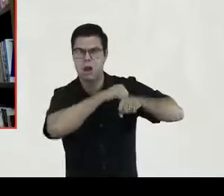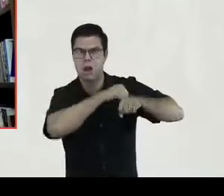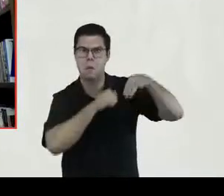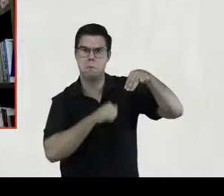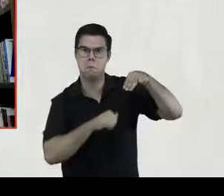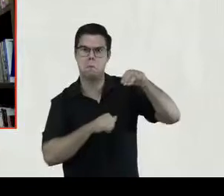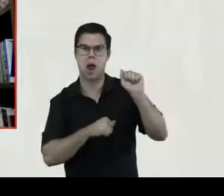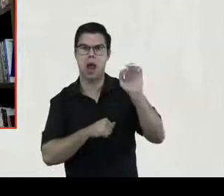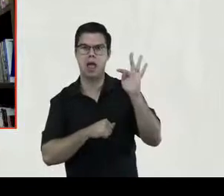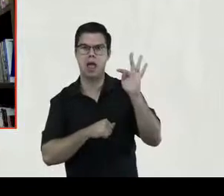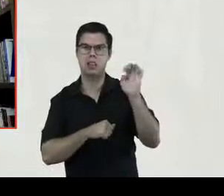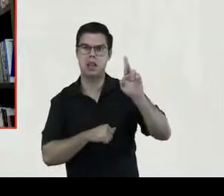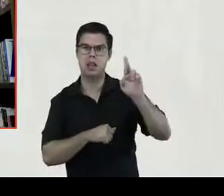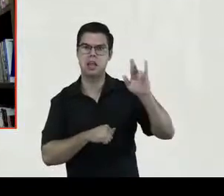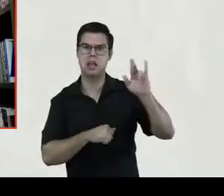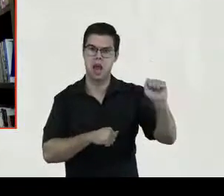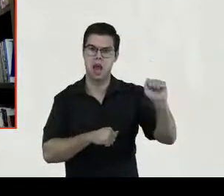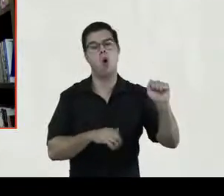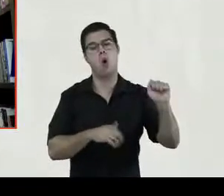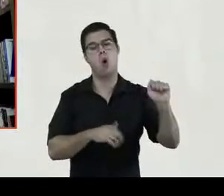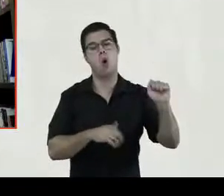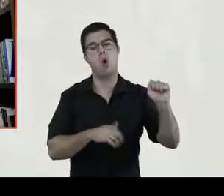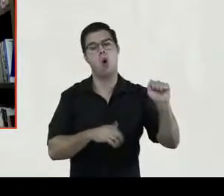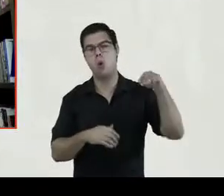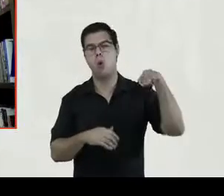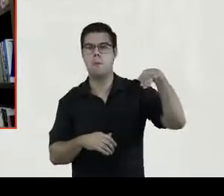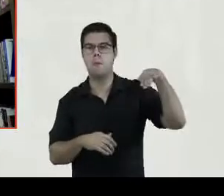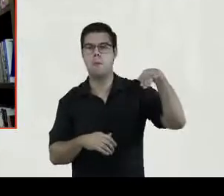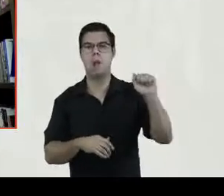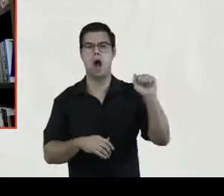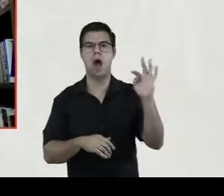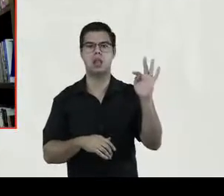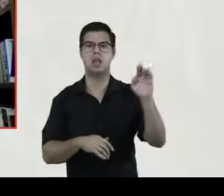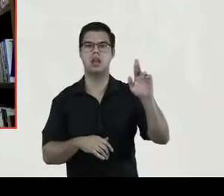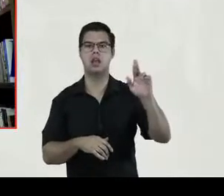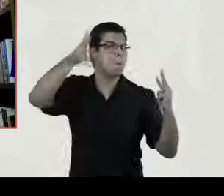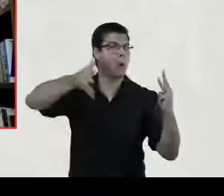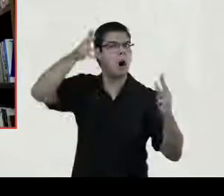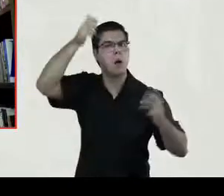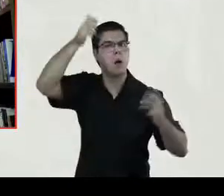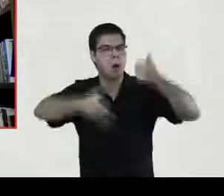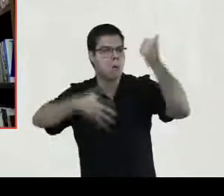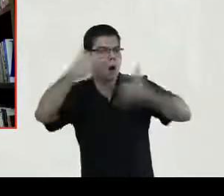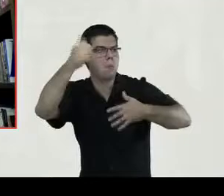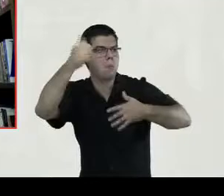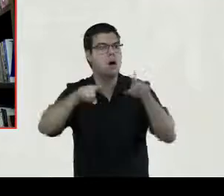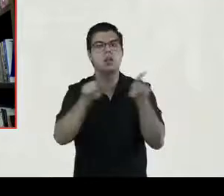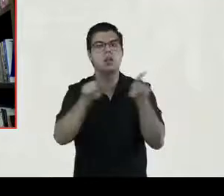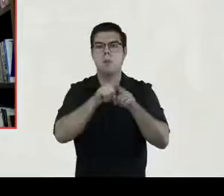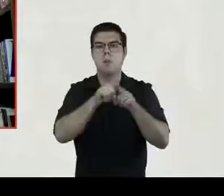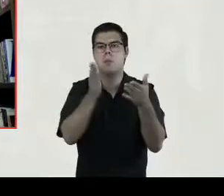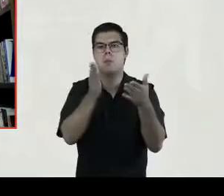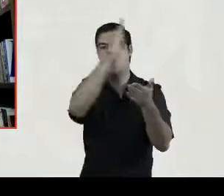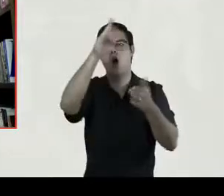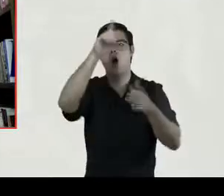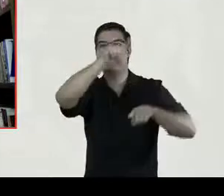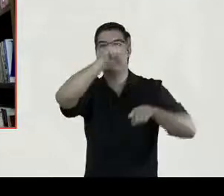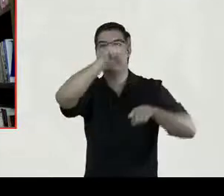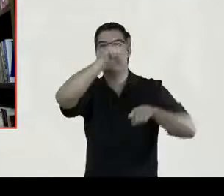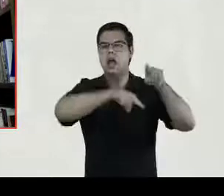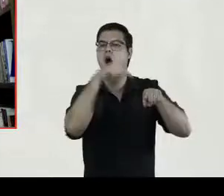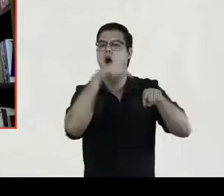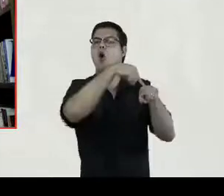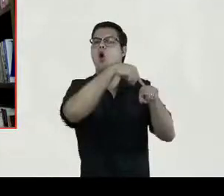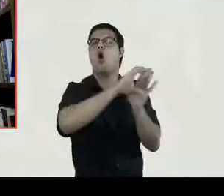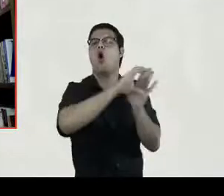nas falas de todos os três palestrantes, como também nos conceitos de bibliografia material, e inclusive que o